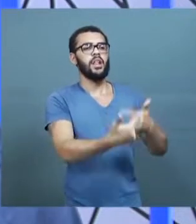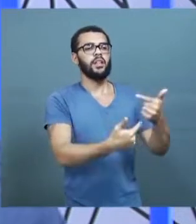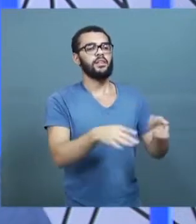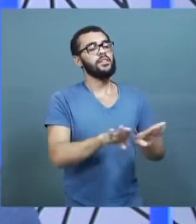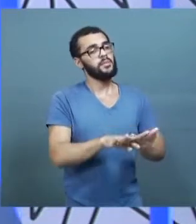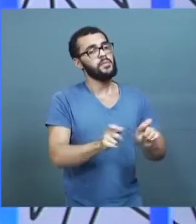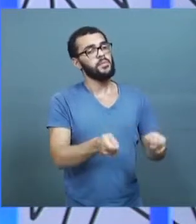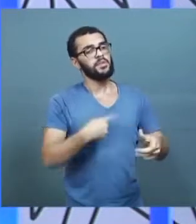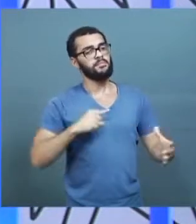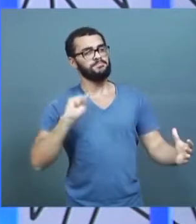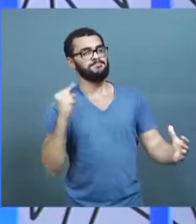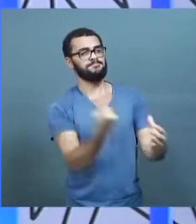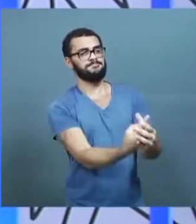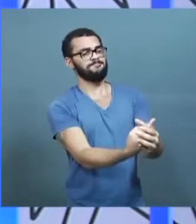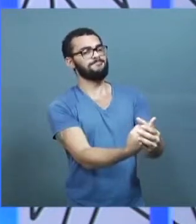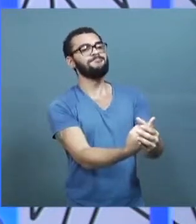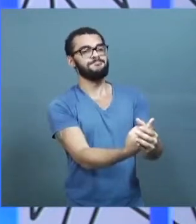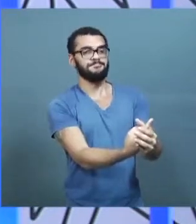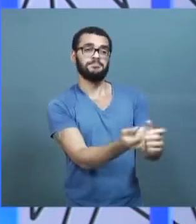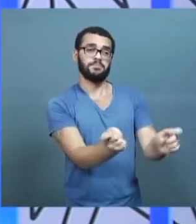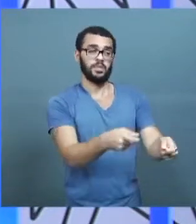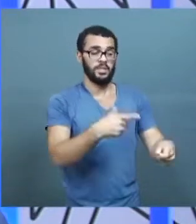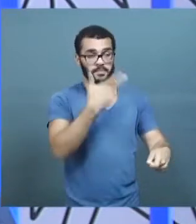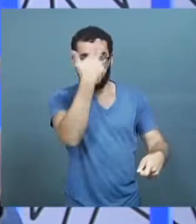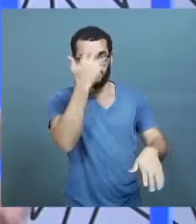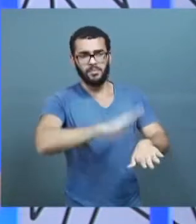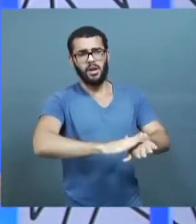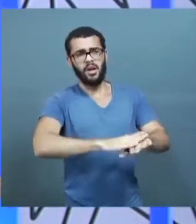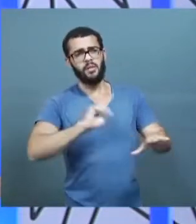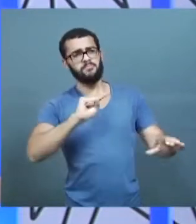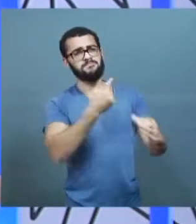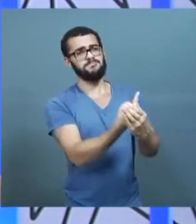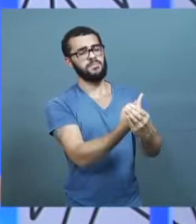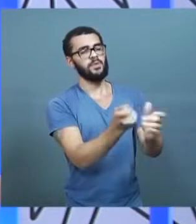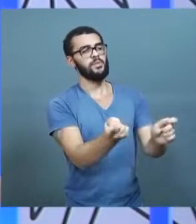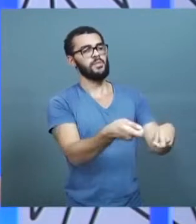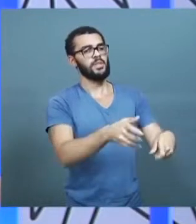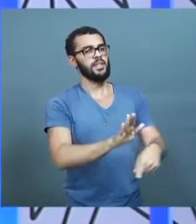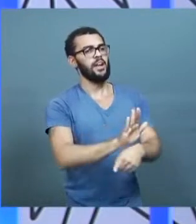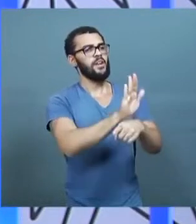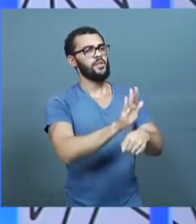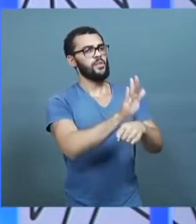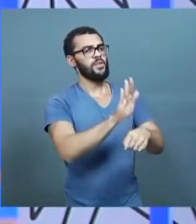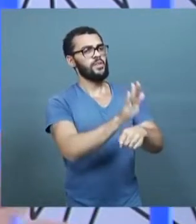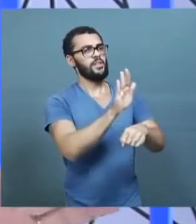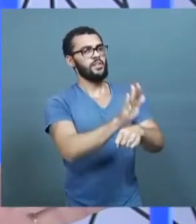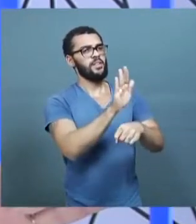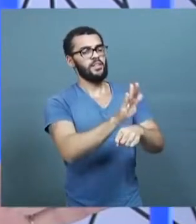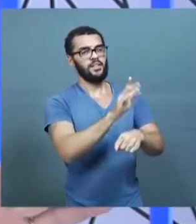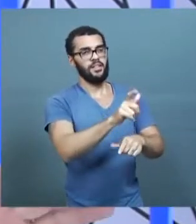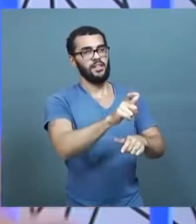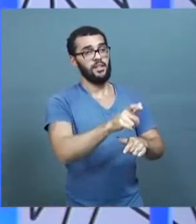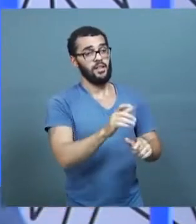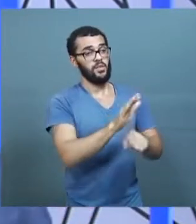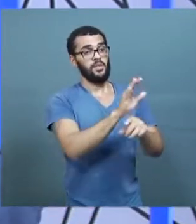principalmente colocar o seu dedo também de solidariedade em prol de famílias que não tiveram a mesma oportunidade. Eu nem chamo de